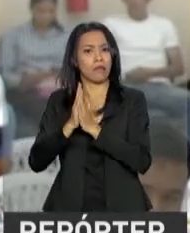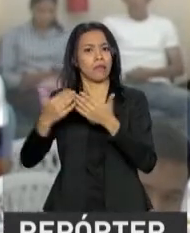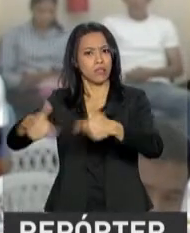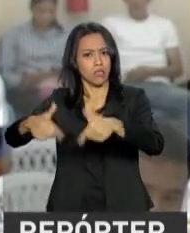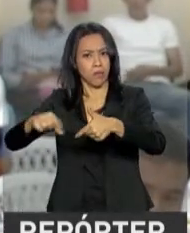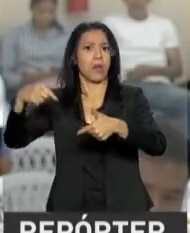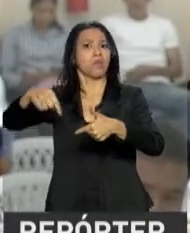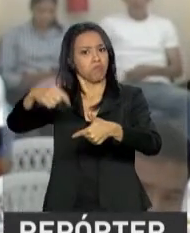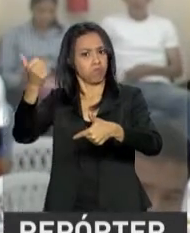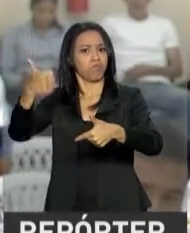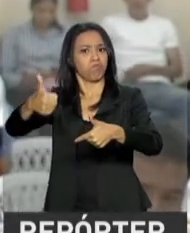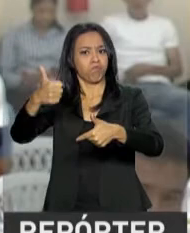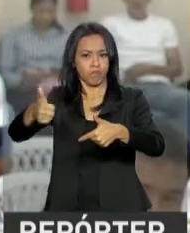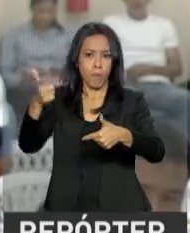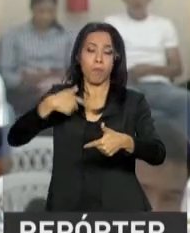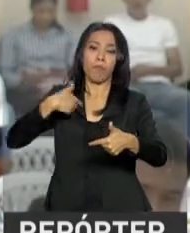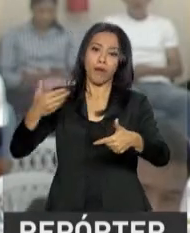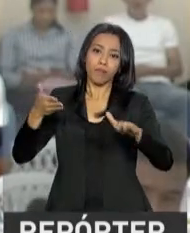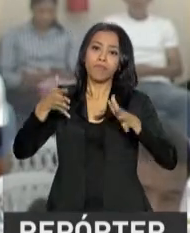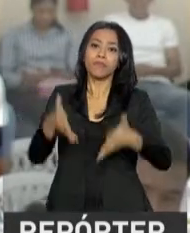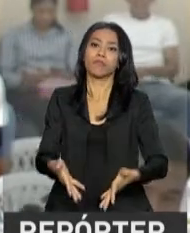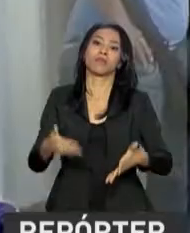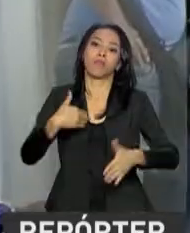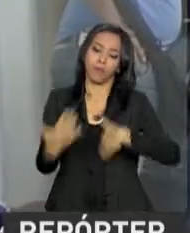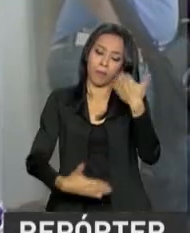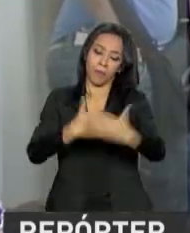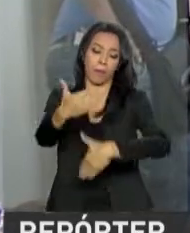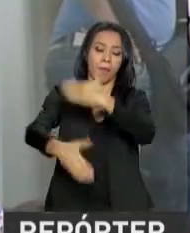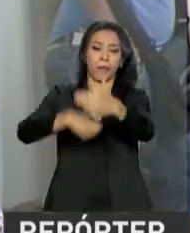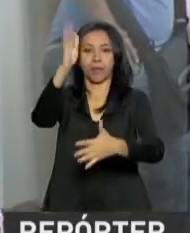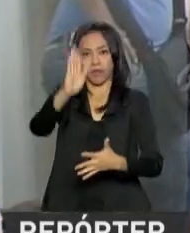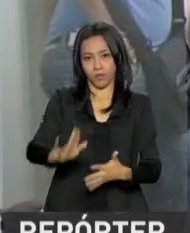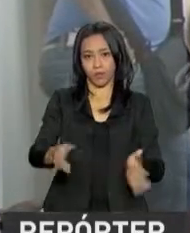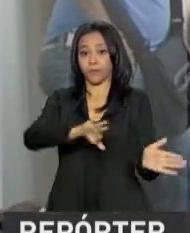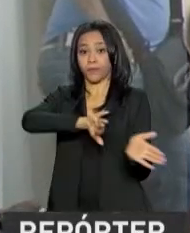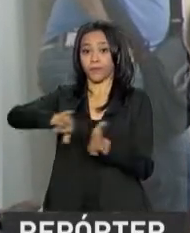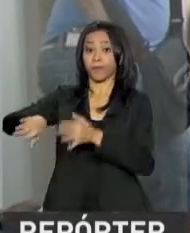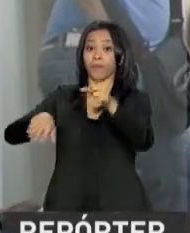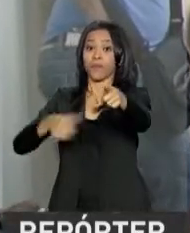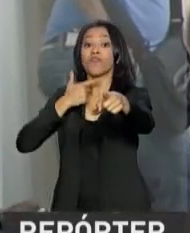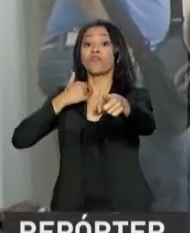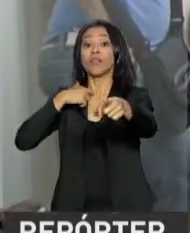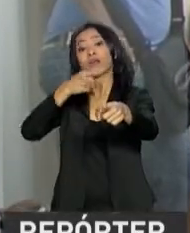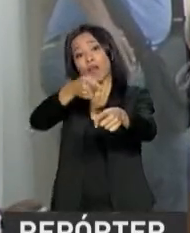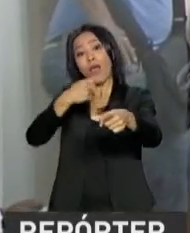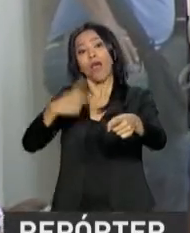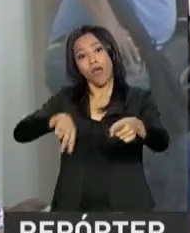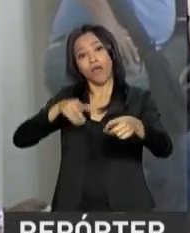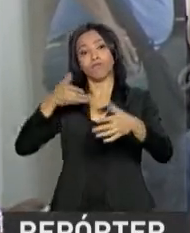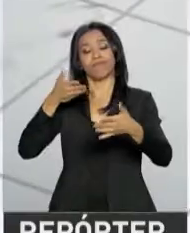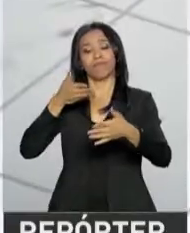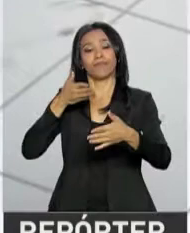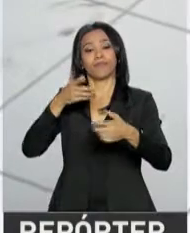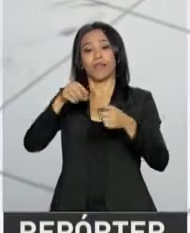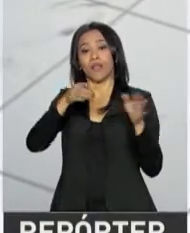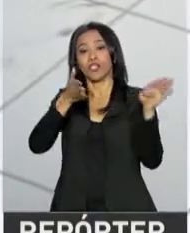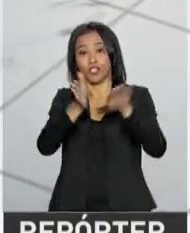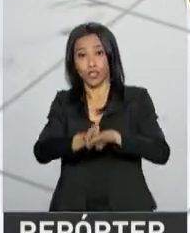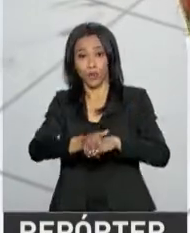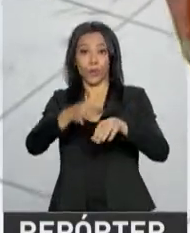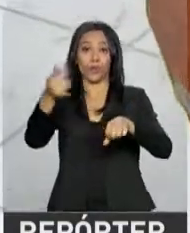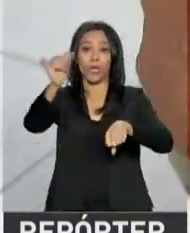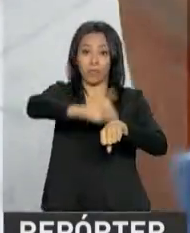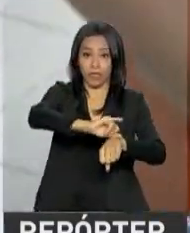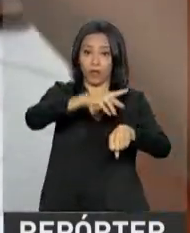uma ferramenta título de integração e de auto suficiência contribuirá também desejo de suas belles ela chegou à boa vista